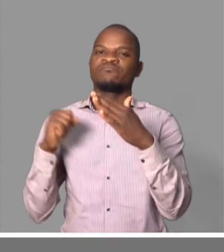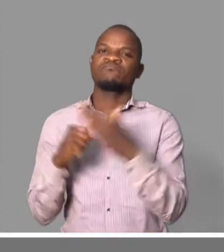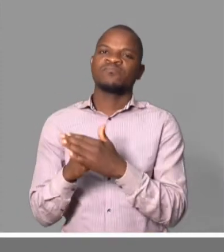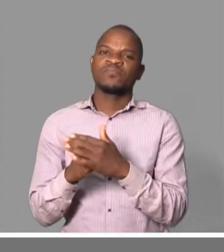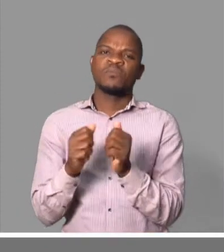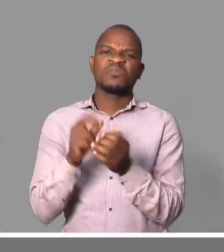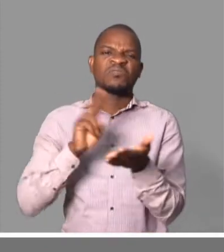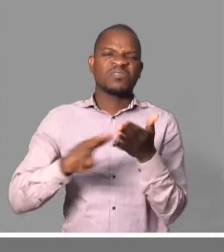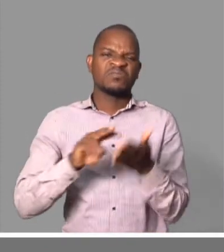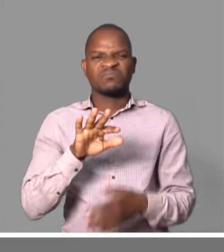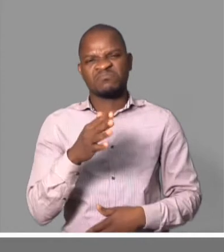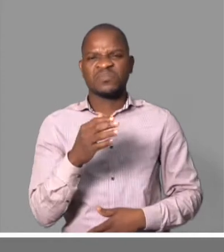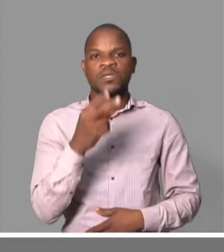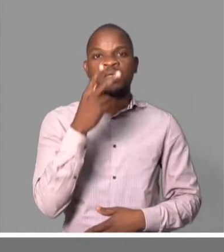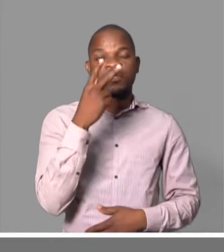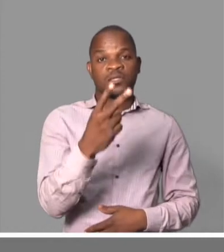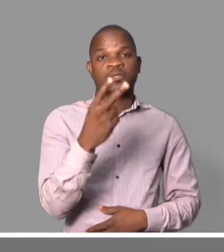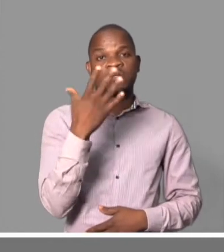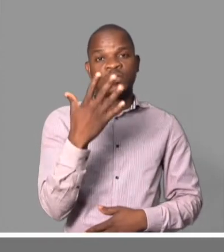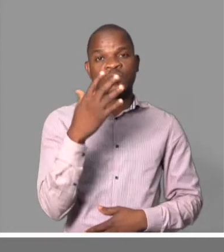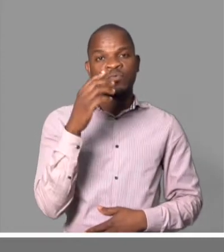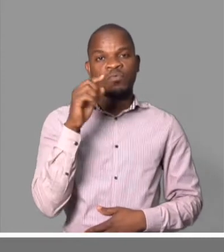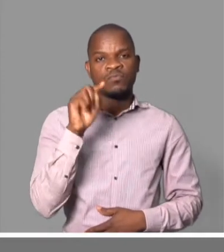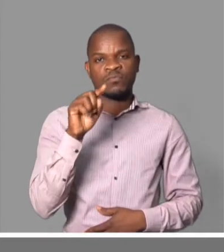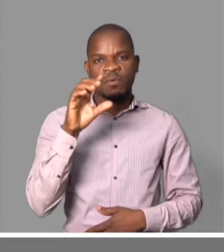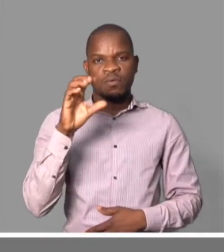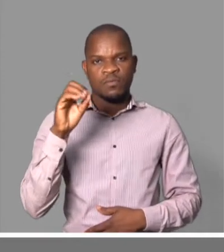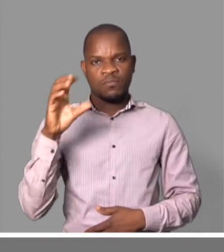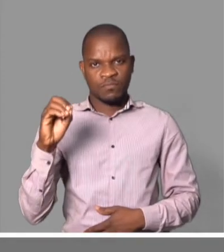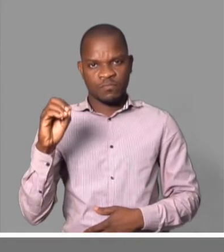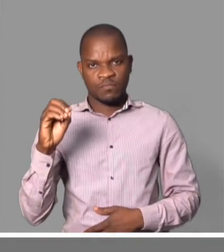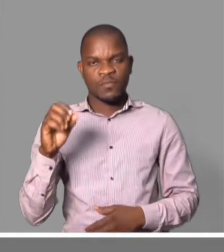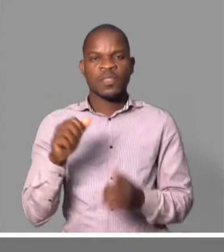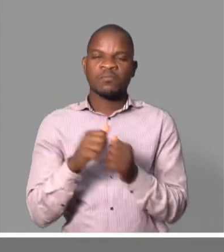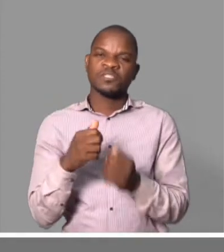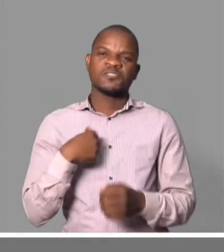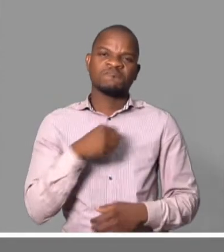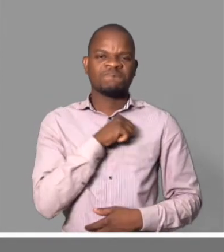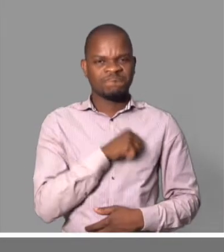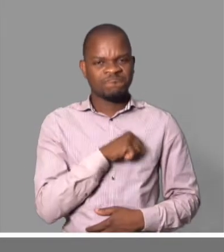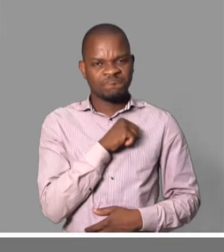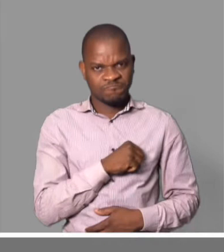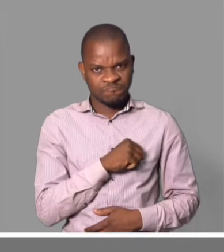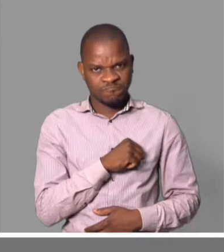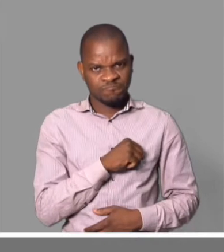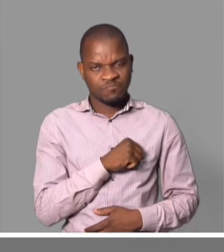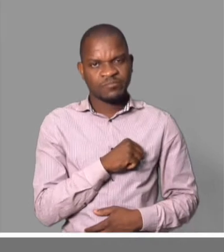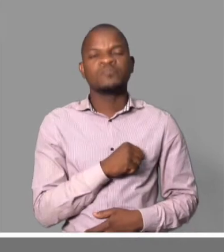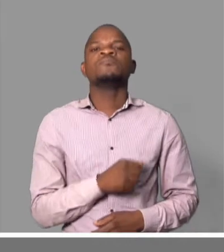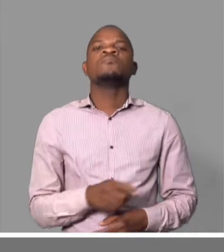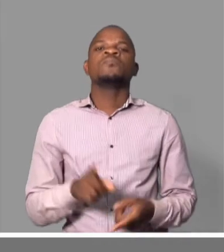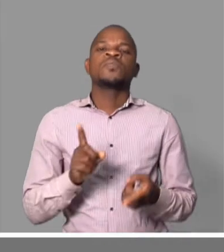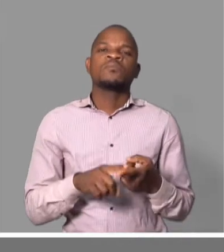Foi um valor de 35 mil. Mas eu consegui. Não fui dar de um valor, fui dar de um